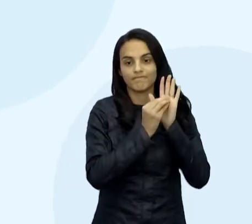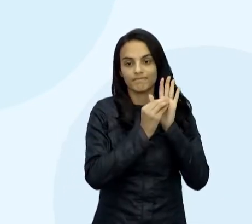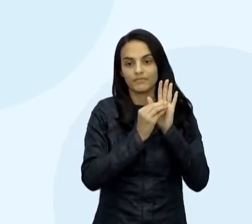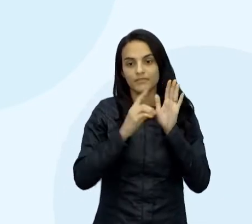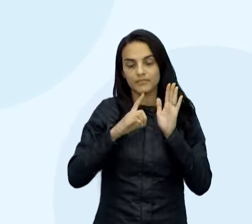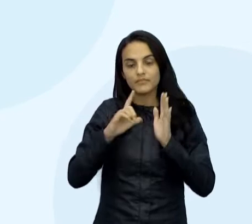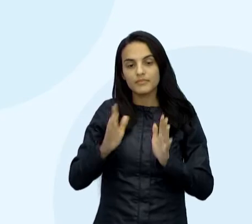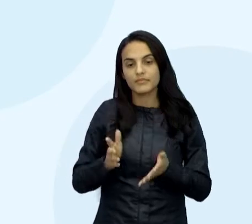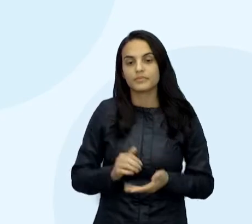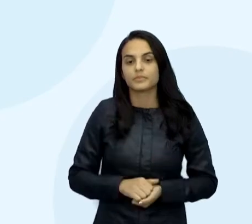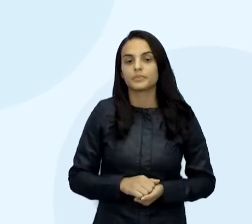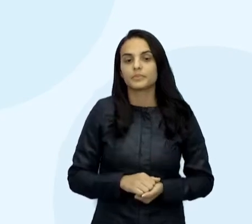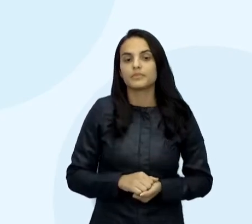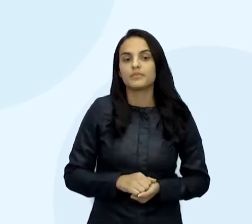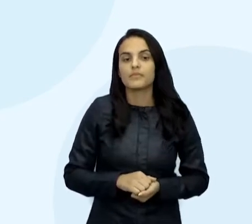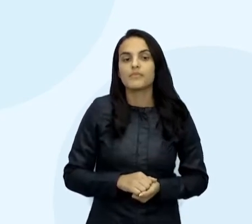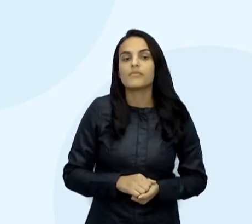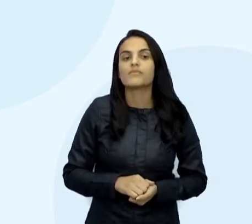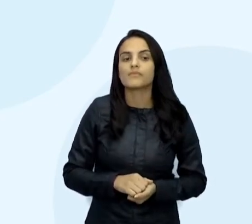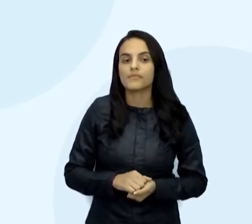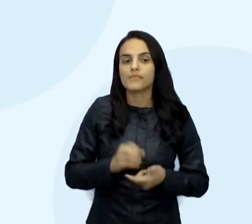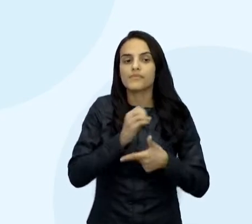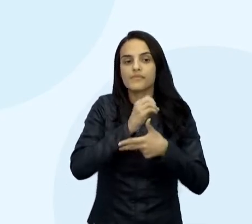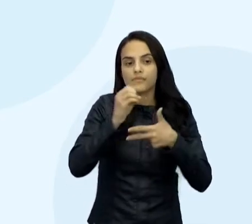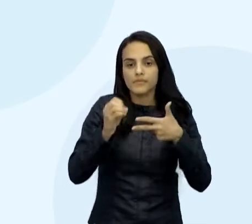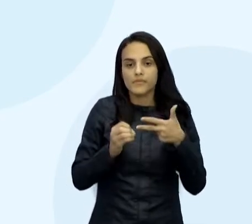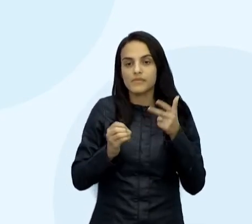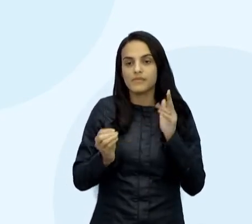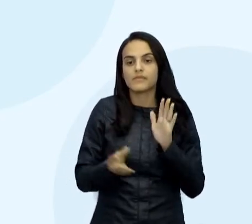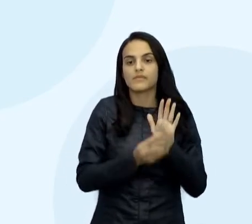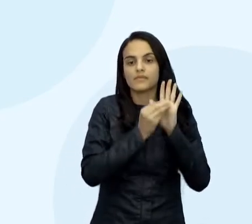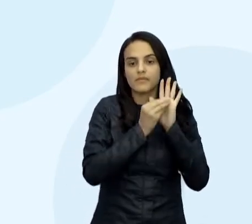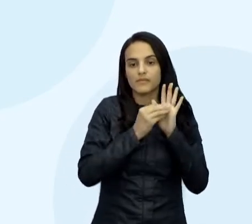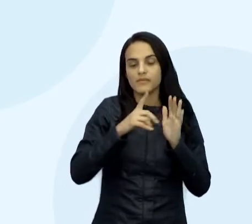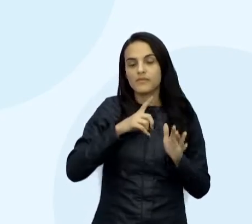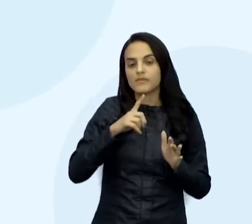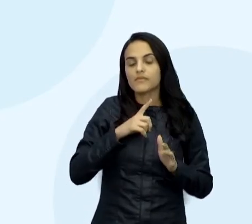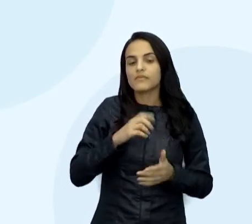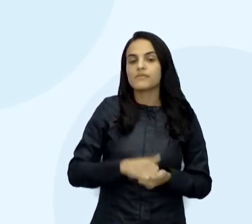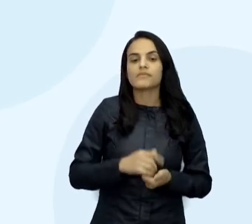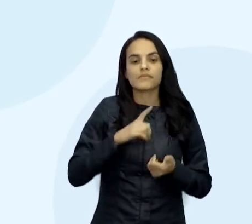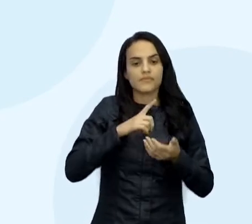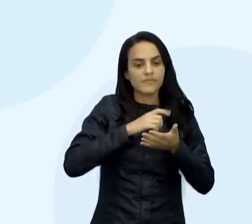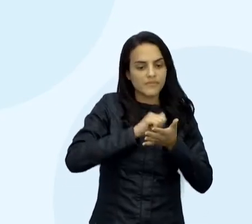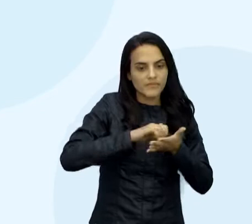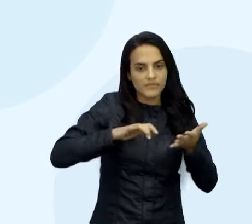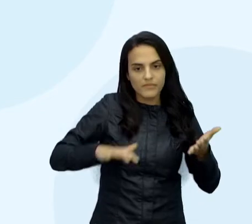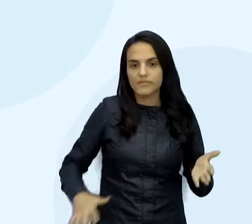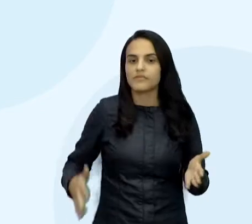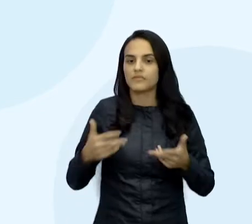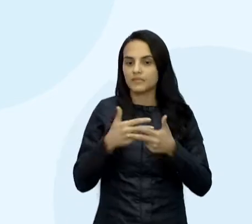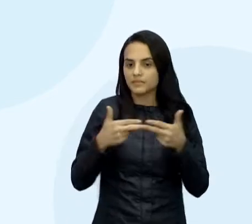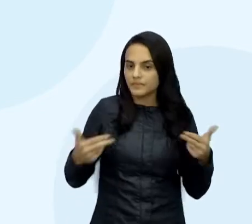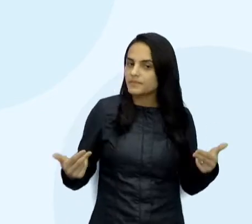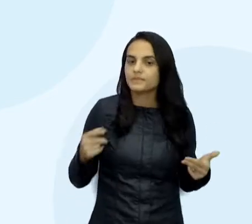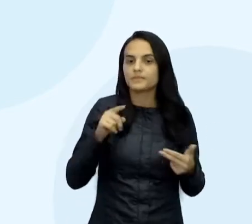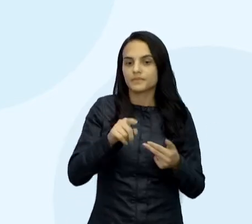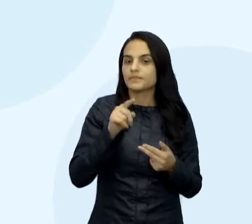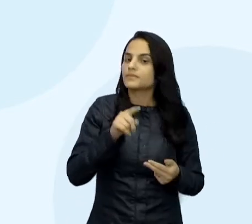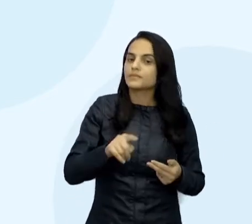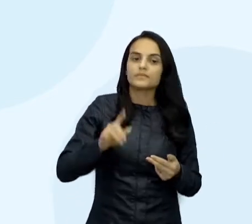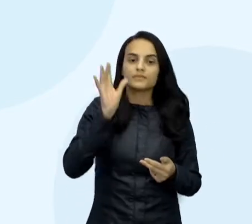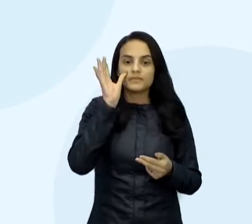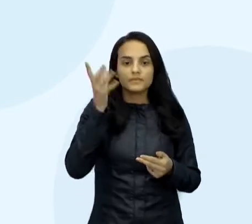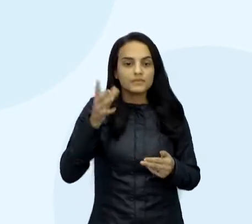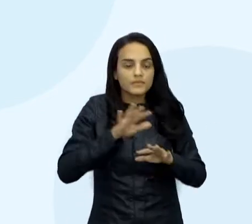caneta. Muito bem. Aqui cai muito no Enem, né, tem vários exercícios aí, questões em que você resolve